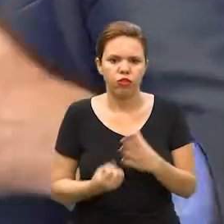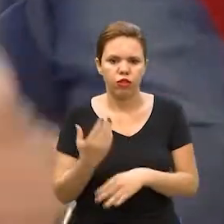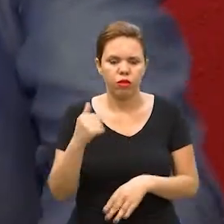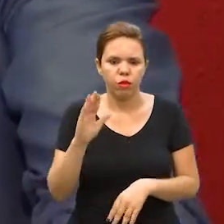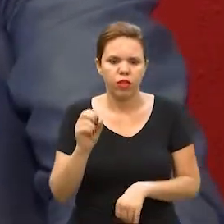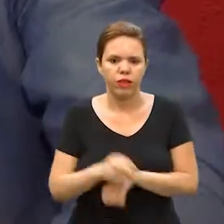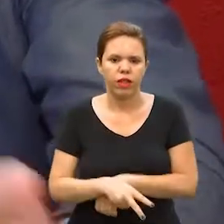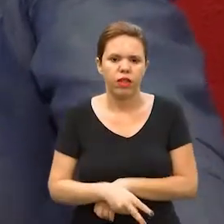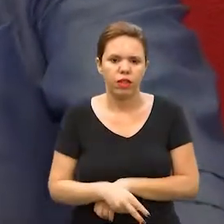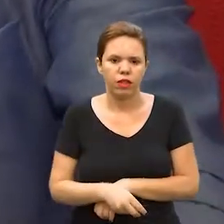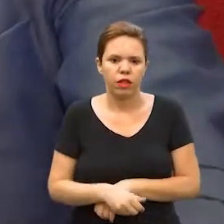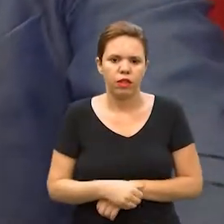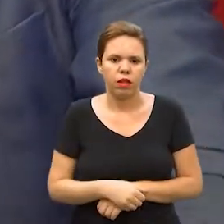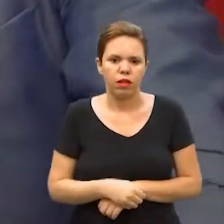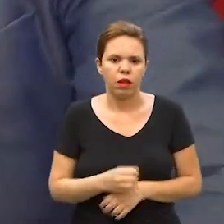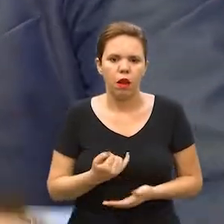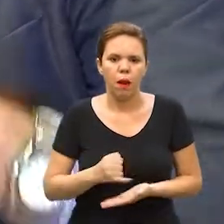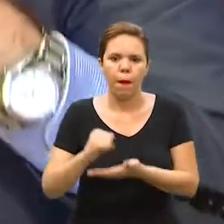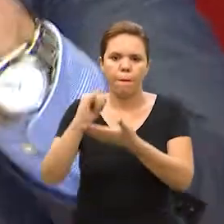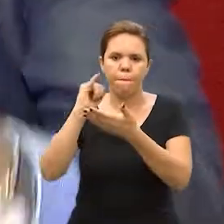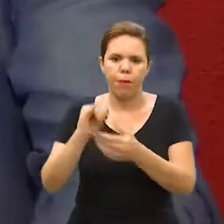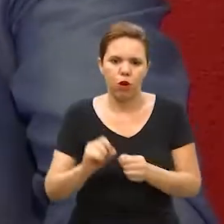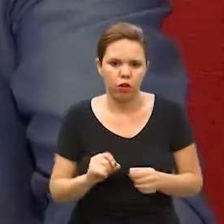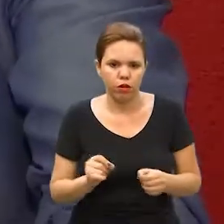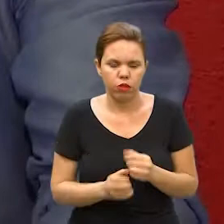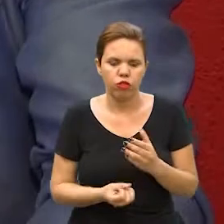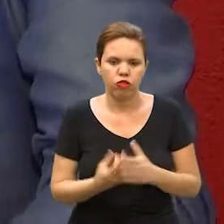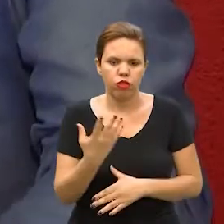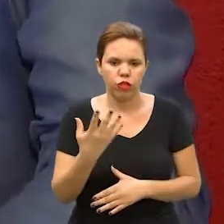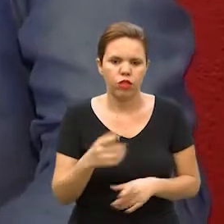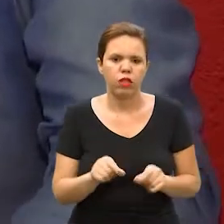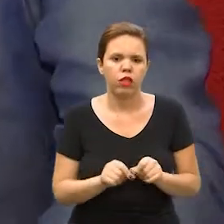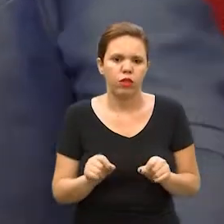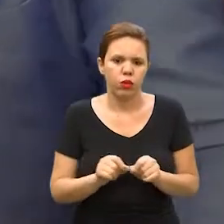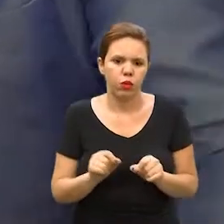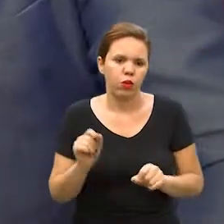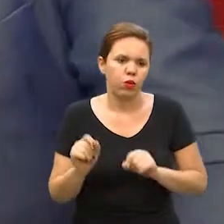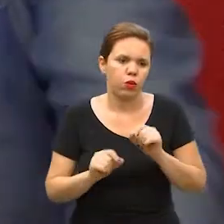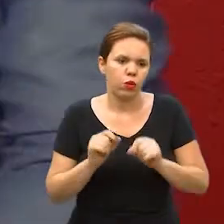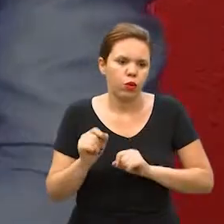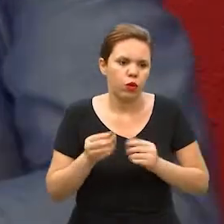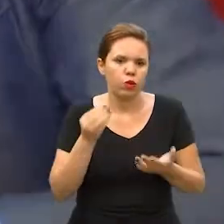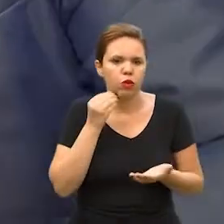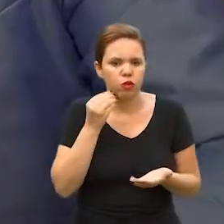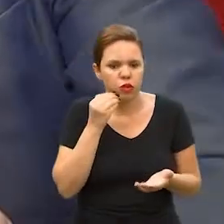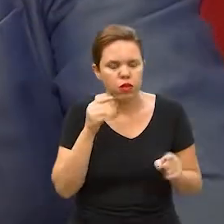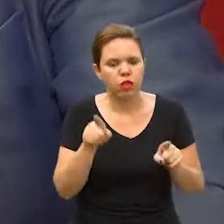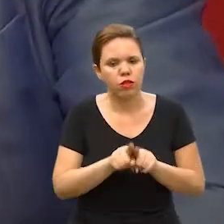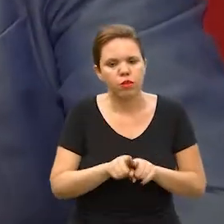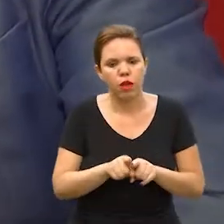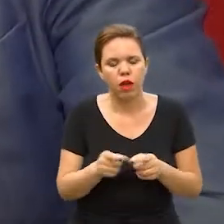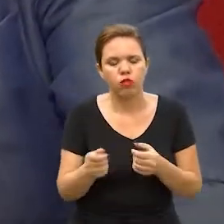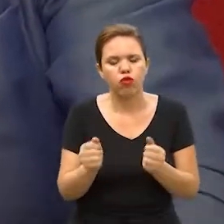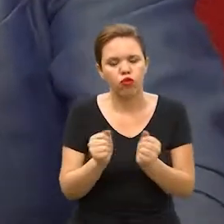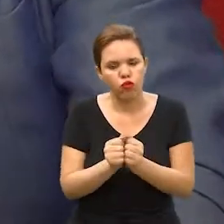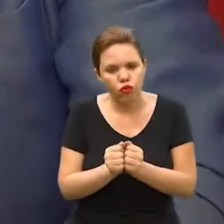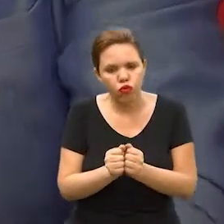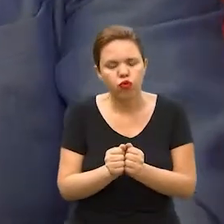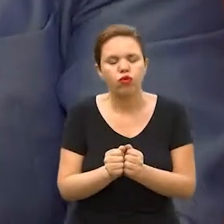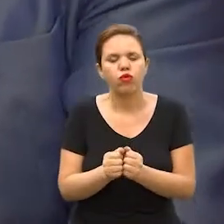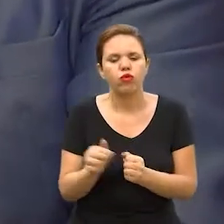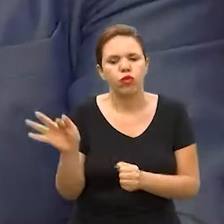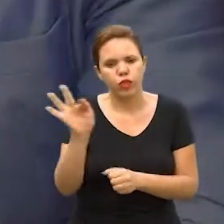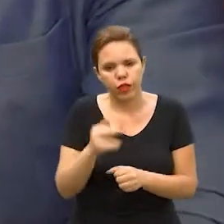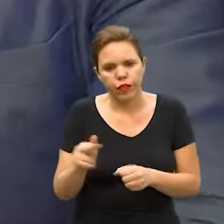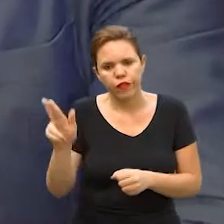Cada emprego está gerando mais impostos, estão gerando mais, criando um mercado, né? E elas em torno da universidade estão também